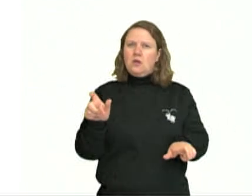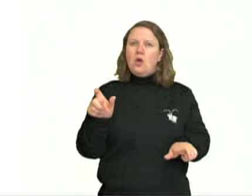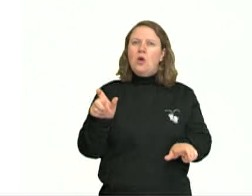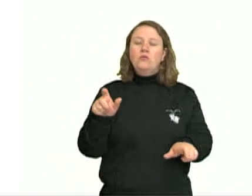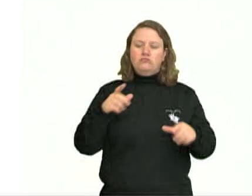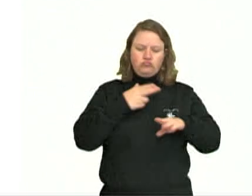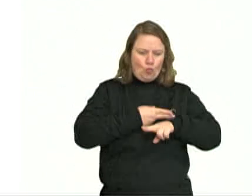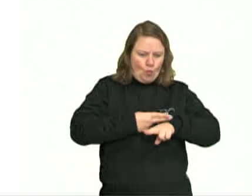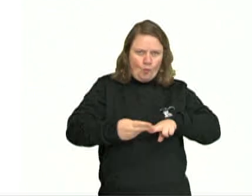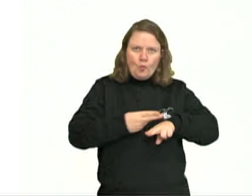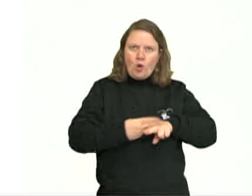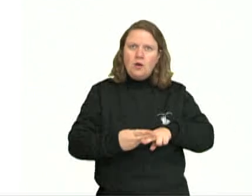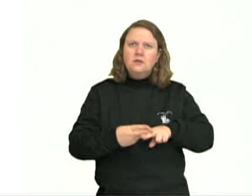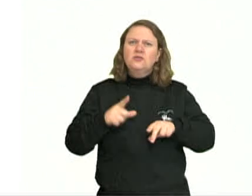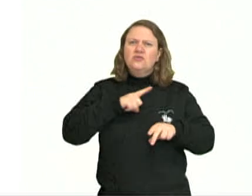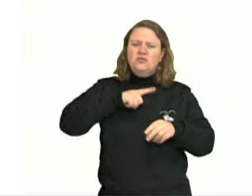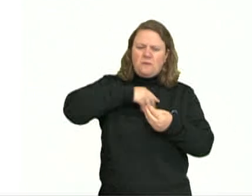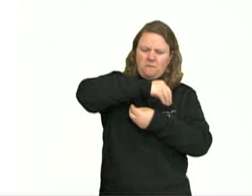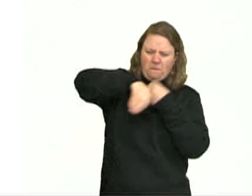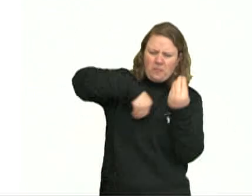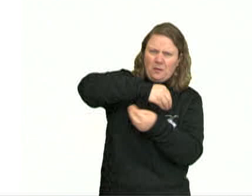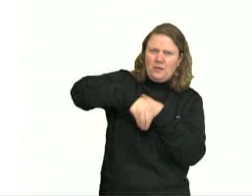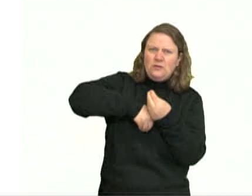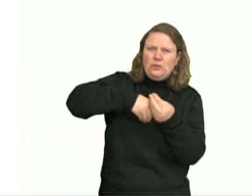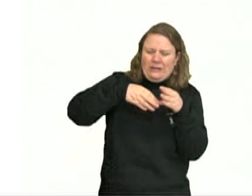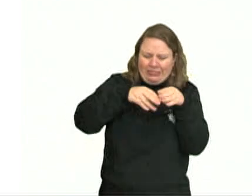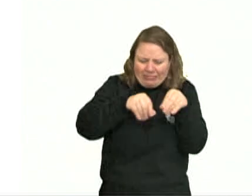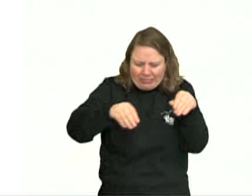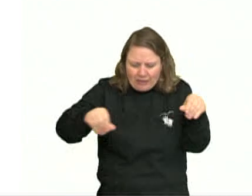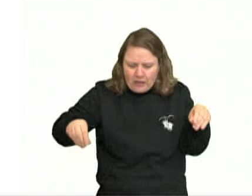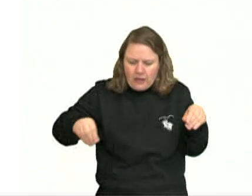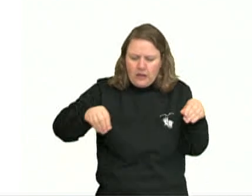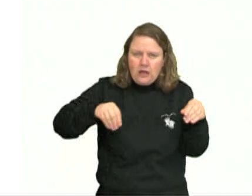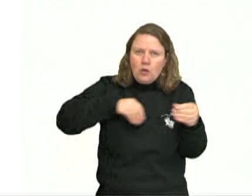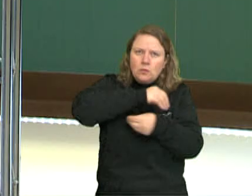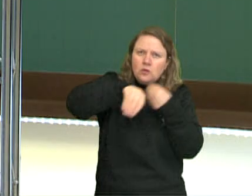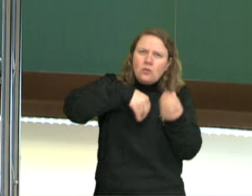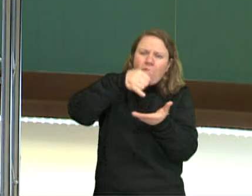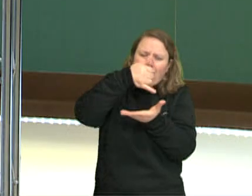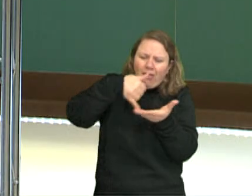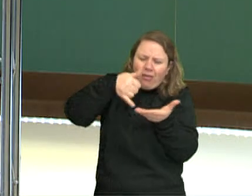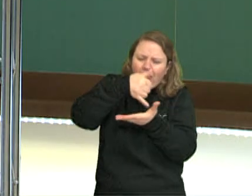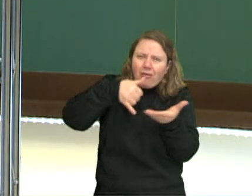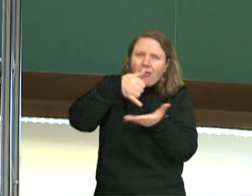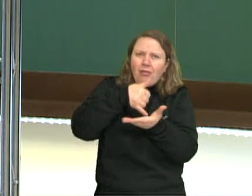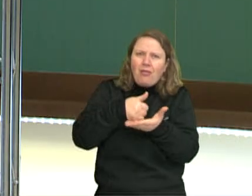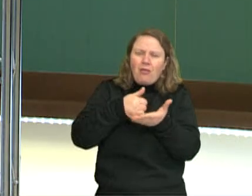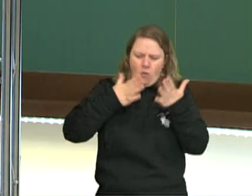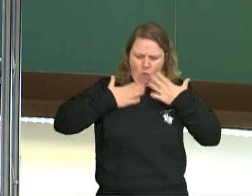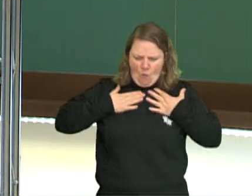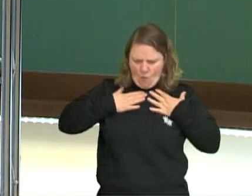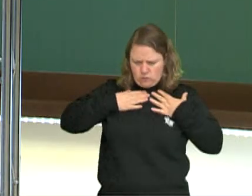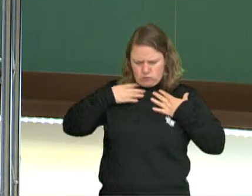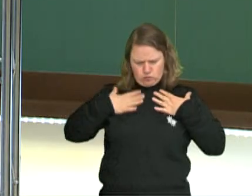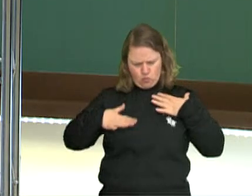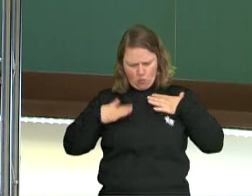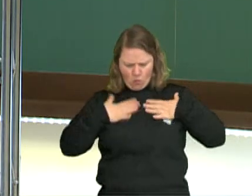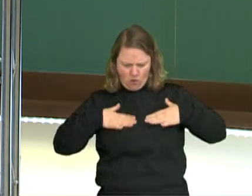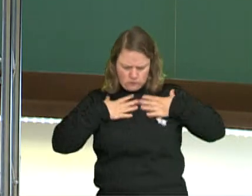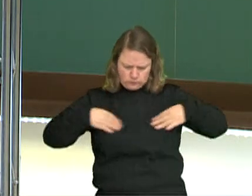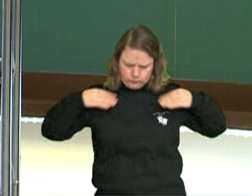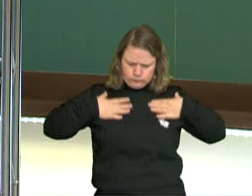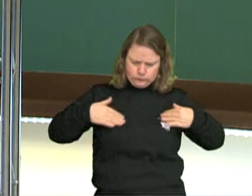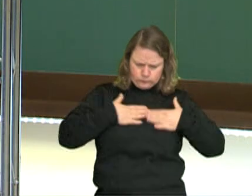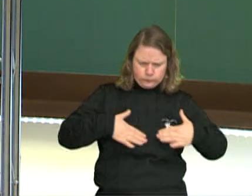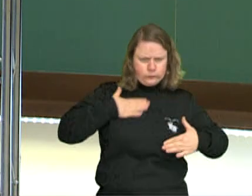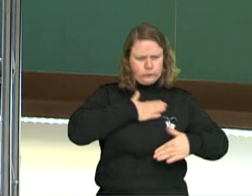de oliva e terra no corpo. Então eles pintavam o corpo, né? Eles lutavam nus e colocavam aquele